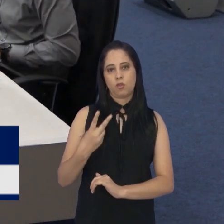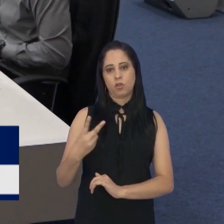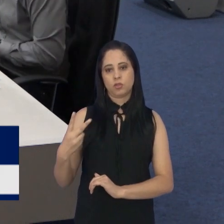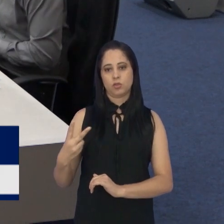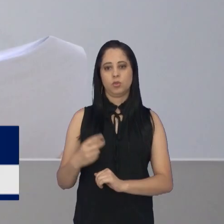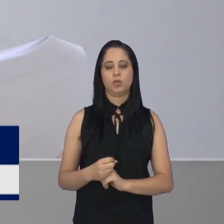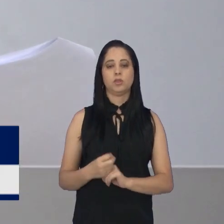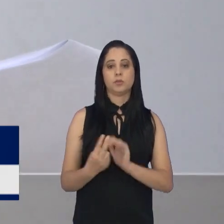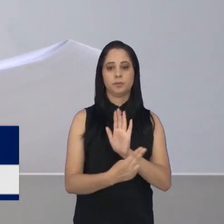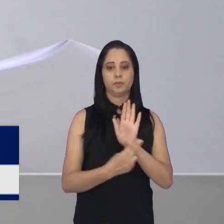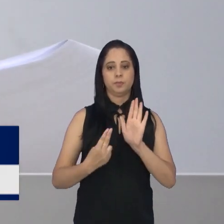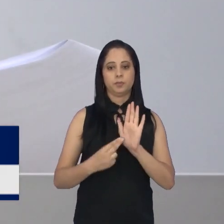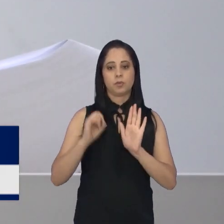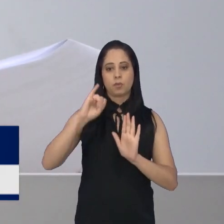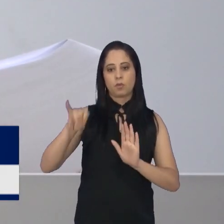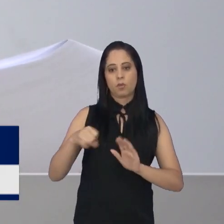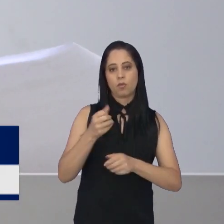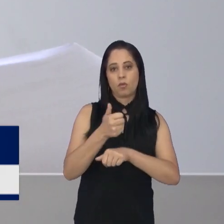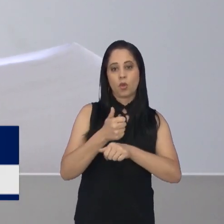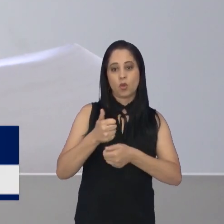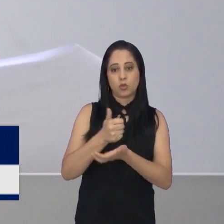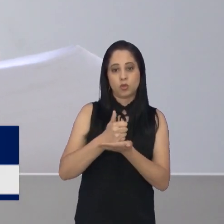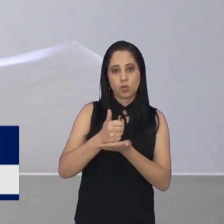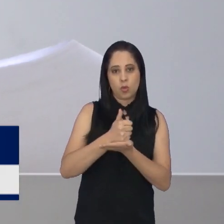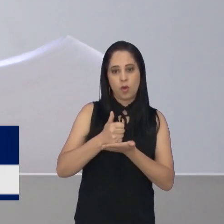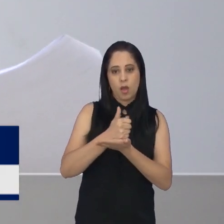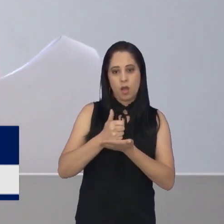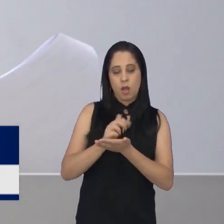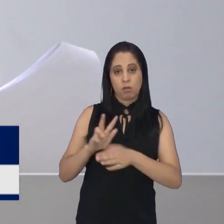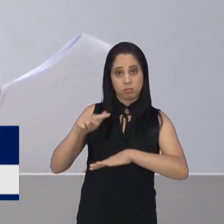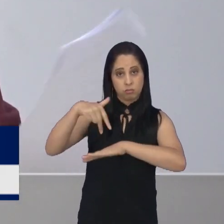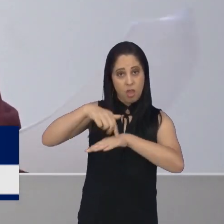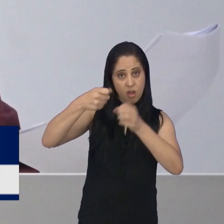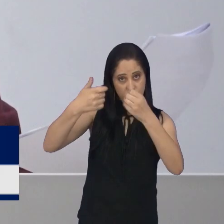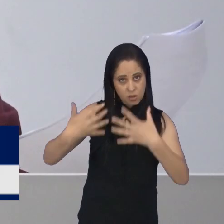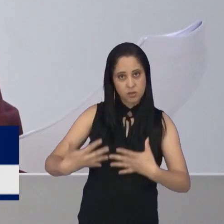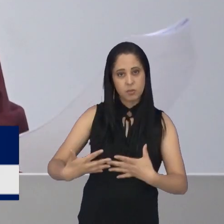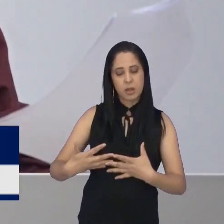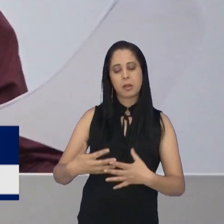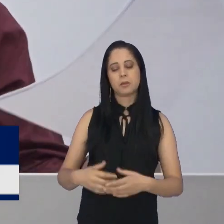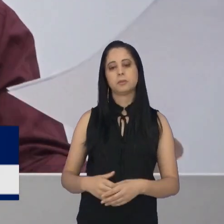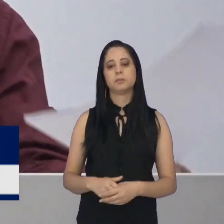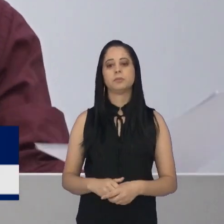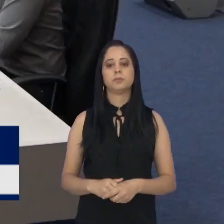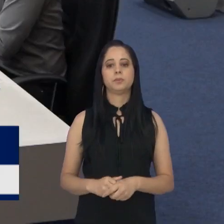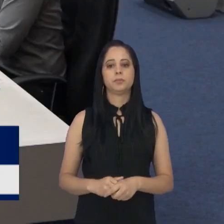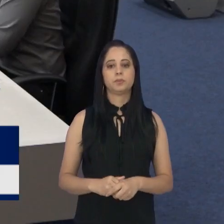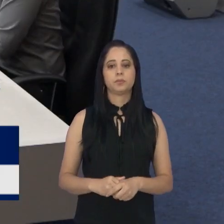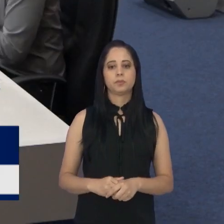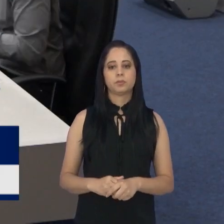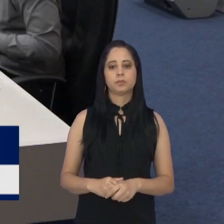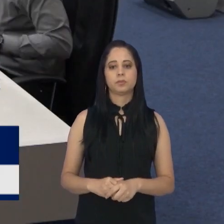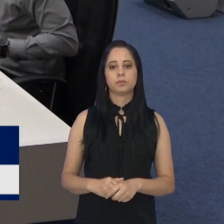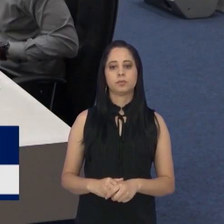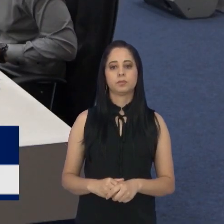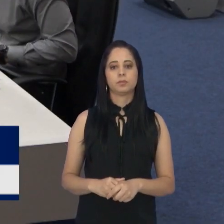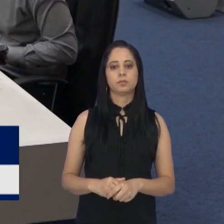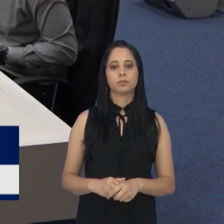244/2022, de autoria do vereador Júnior da Farmácia, inscrito para falar no processo.